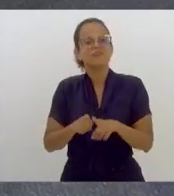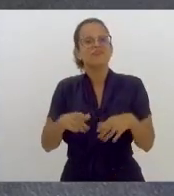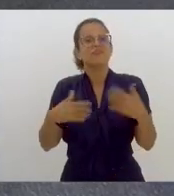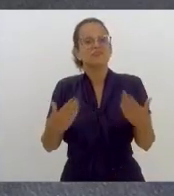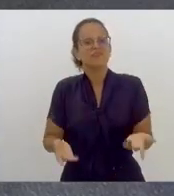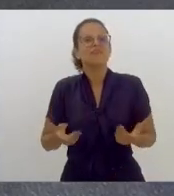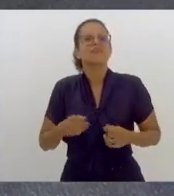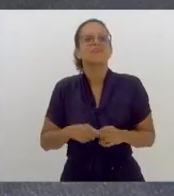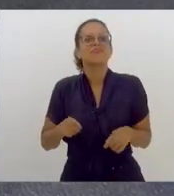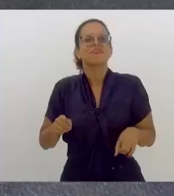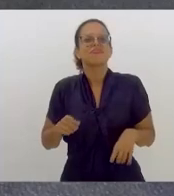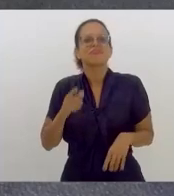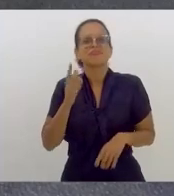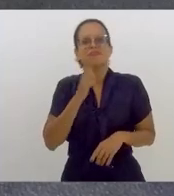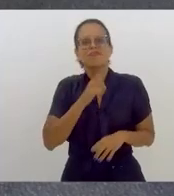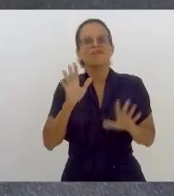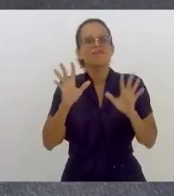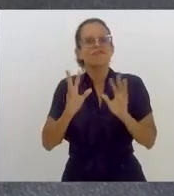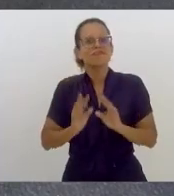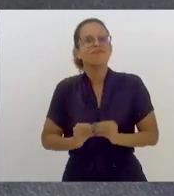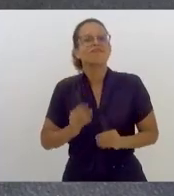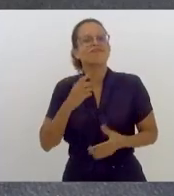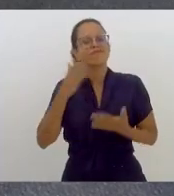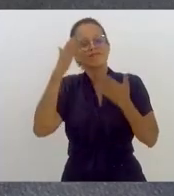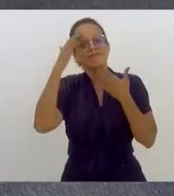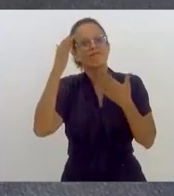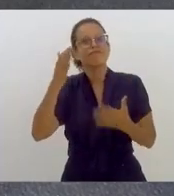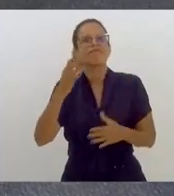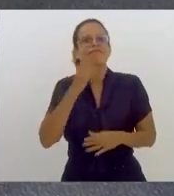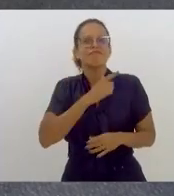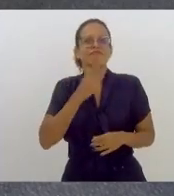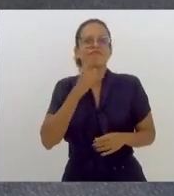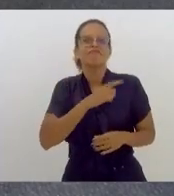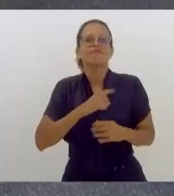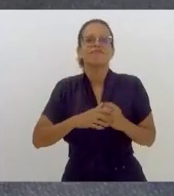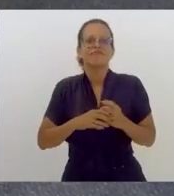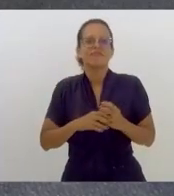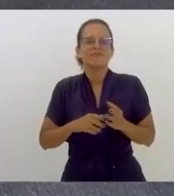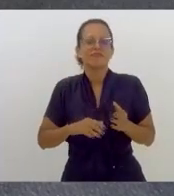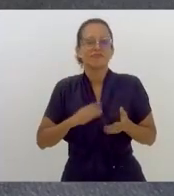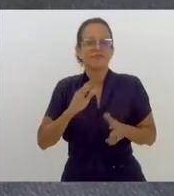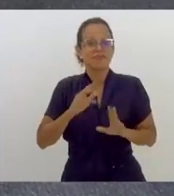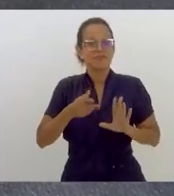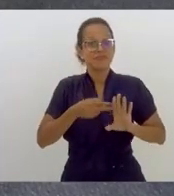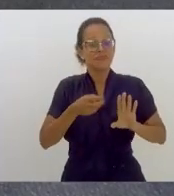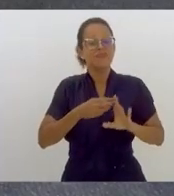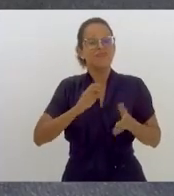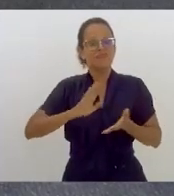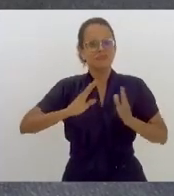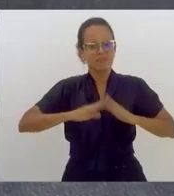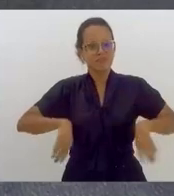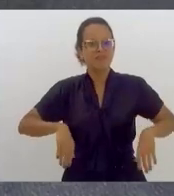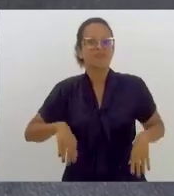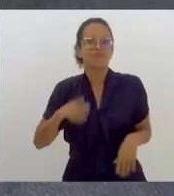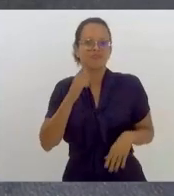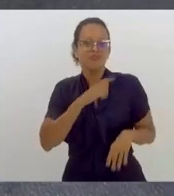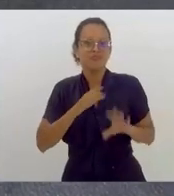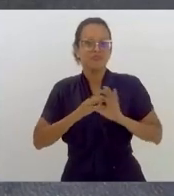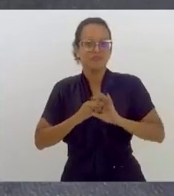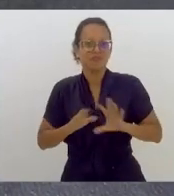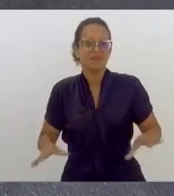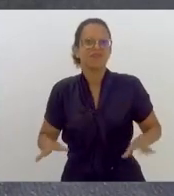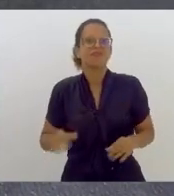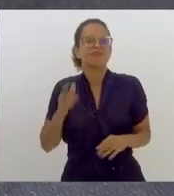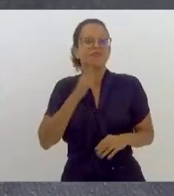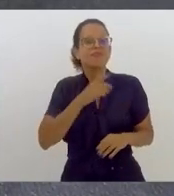finalmente, dizer aqui que quero agradecer a derrubada do veto desse projeto que permite, né, que a